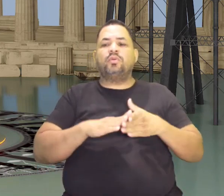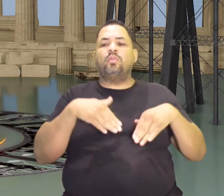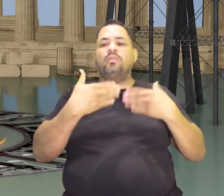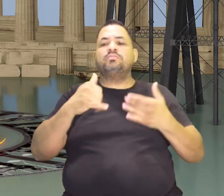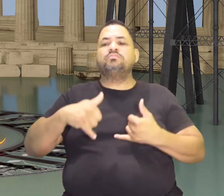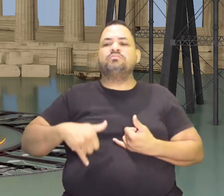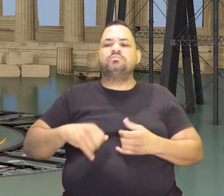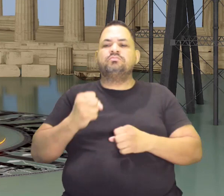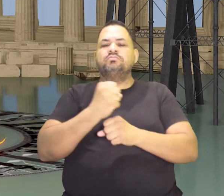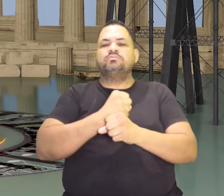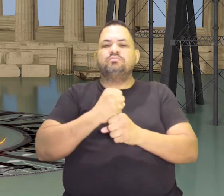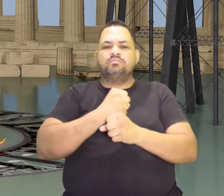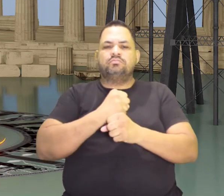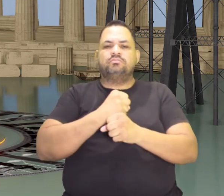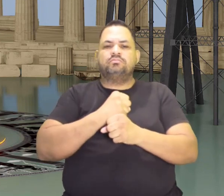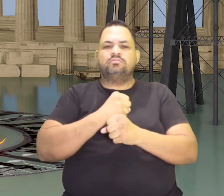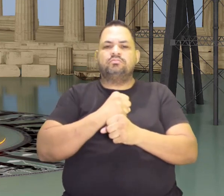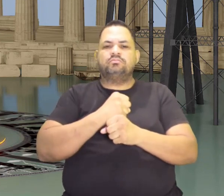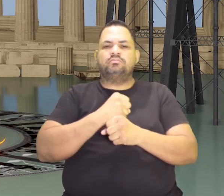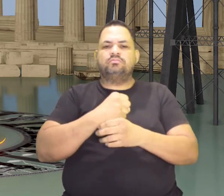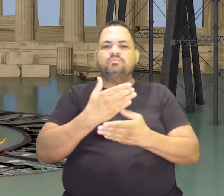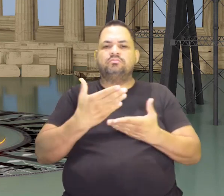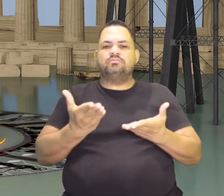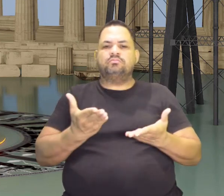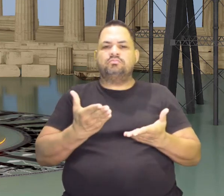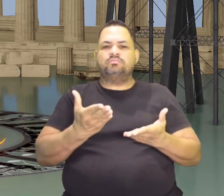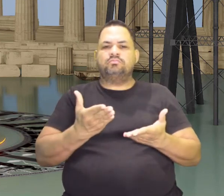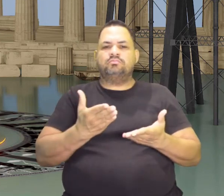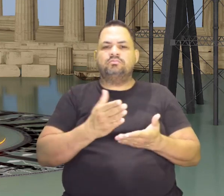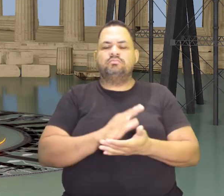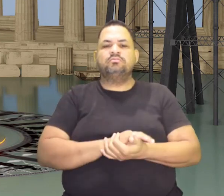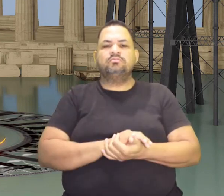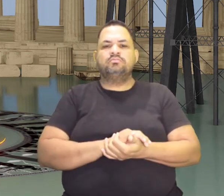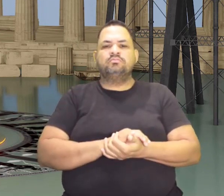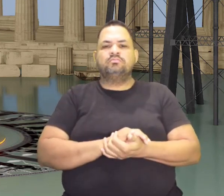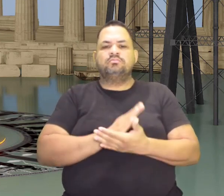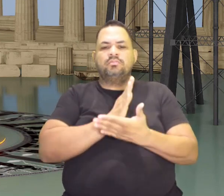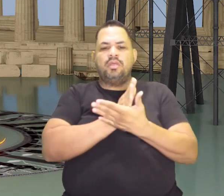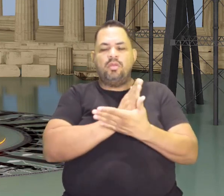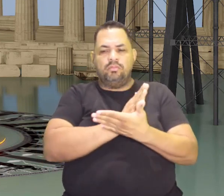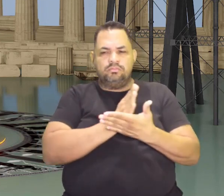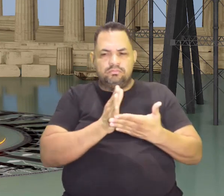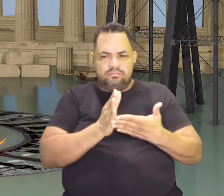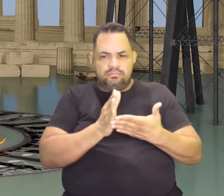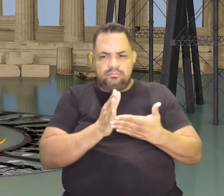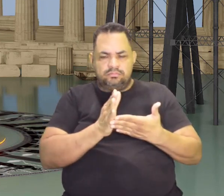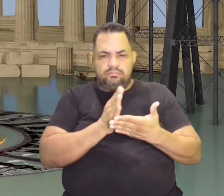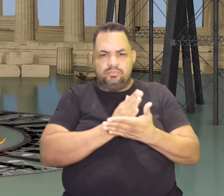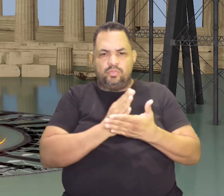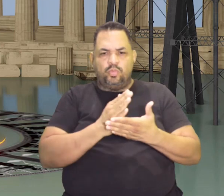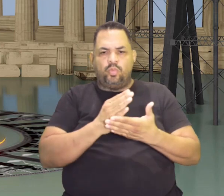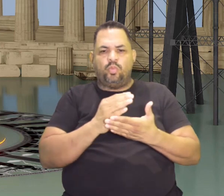você? Eu nem vou falar meu ano que eu nasci, tá? Para não... Mas a partir dali, você nasceu